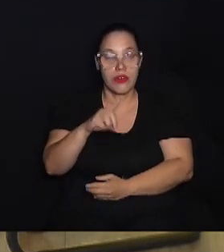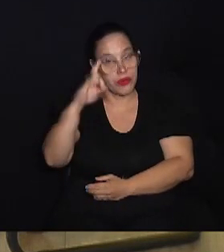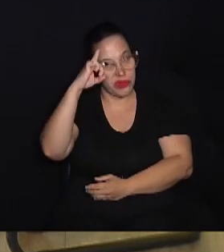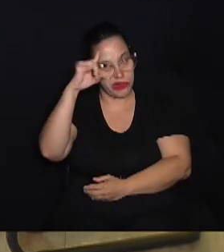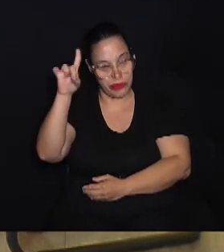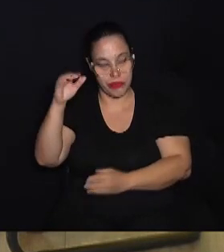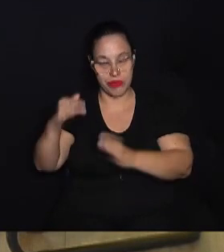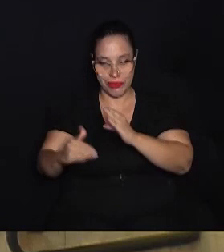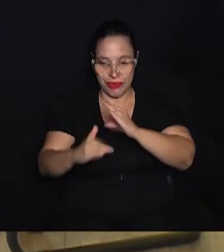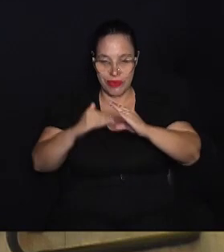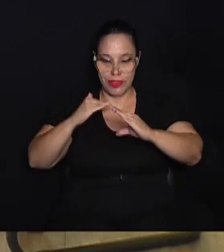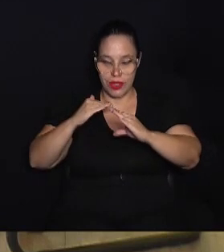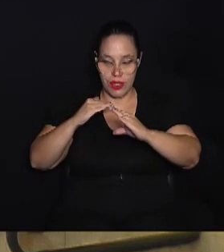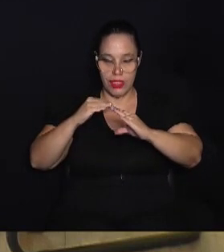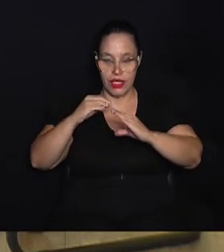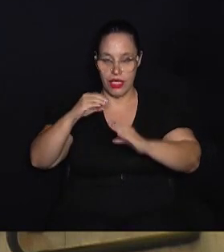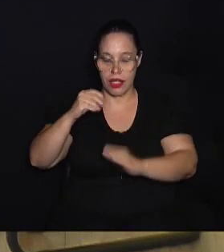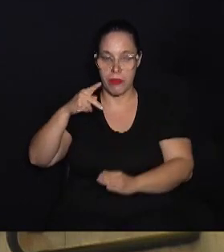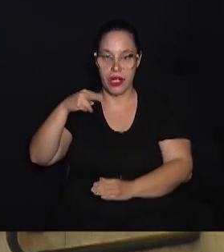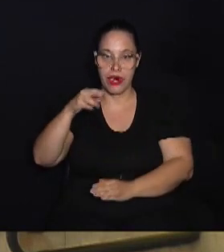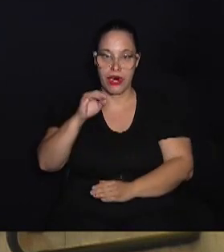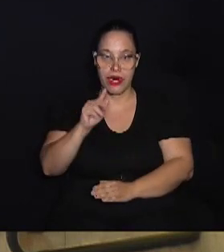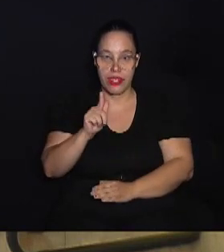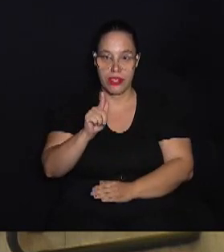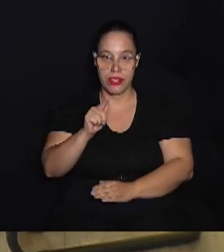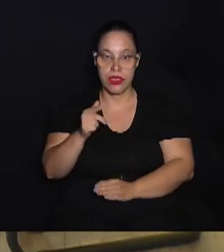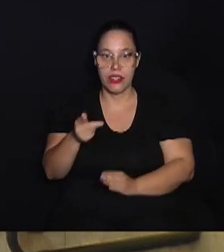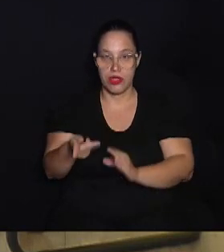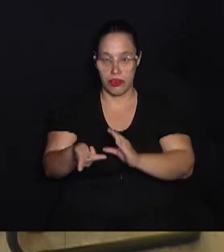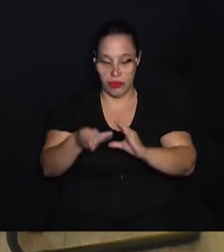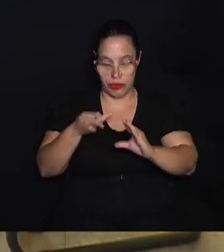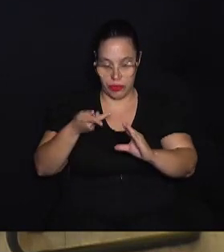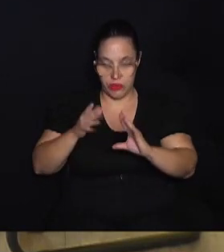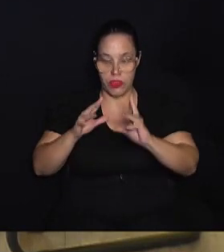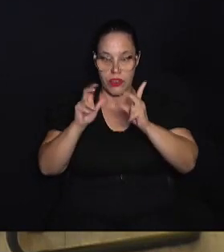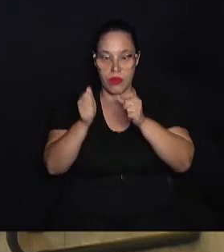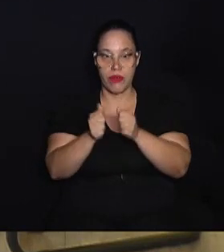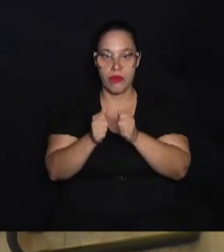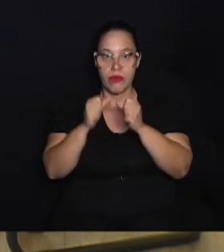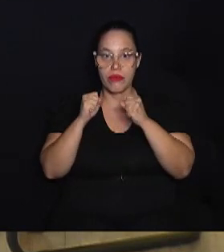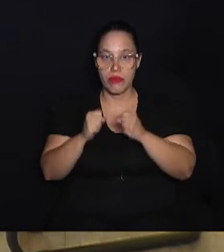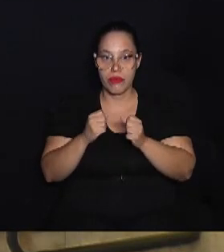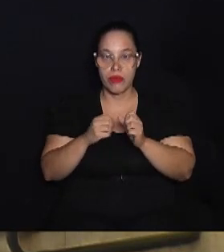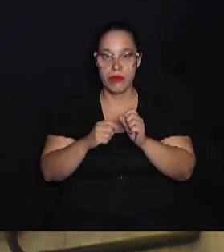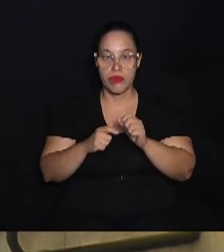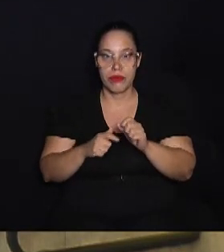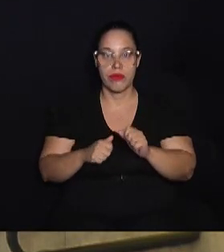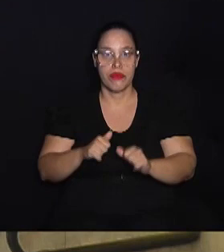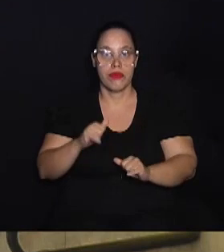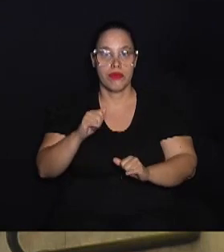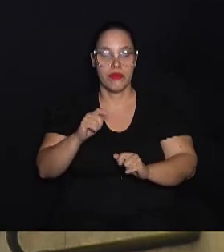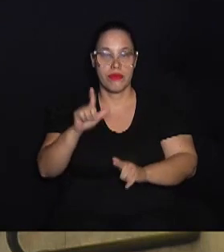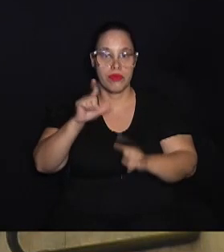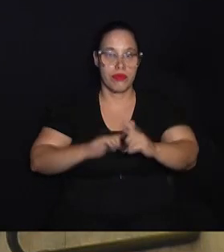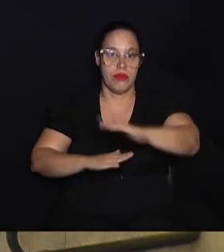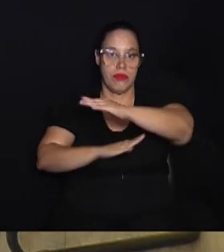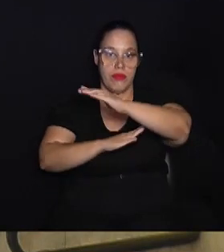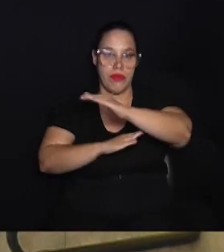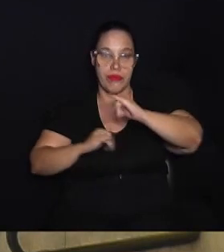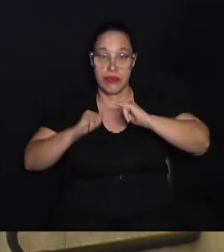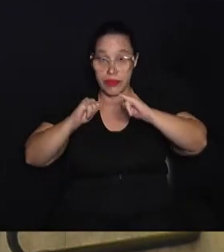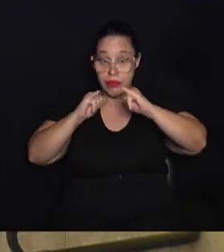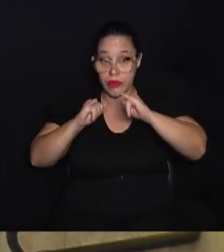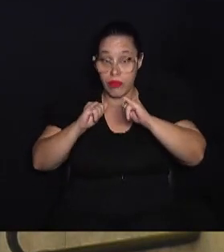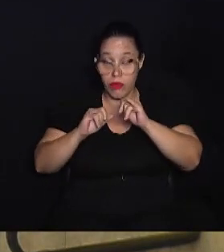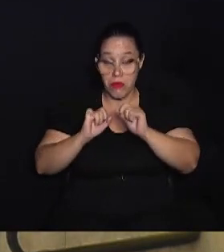que é enviada pelo CEPAGRE, na verdade disponibilizada a todo mundo, para que a gente coloque aqui, inclusive no Câmara Notícia, essa